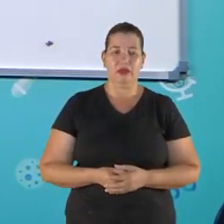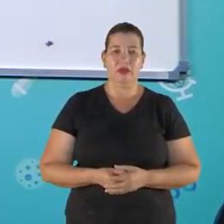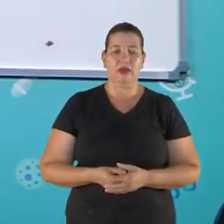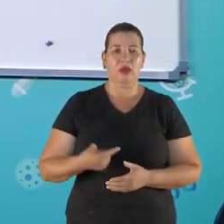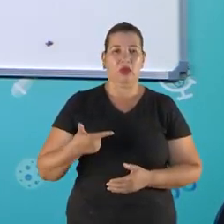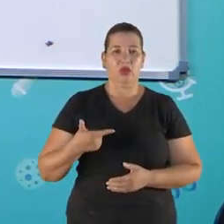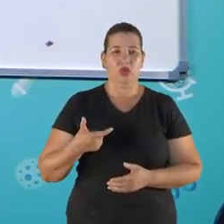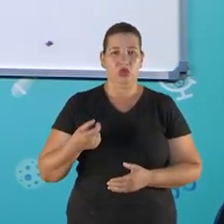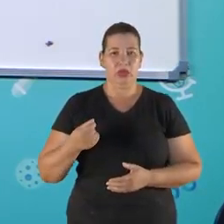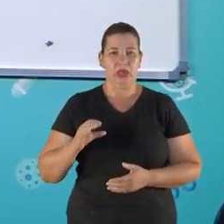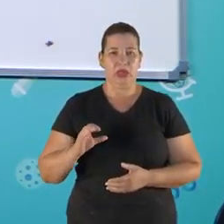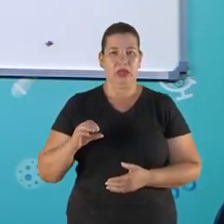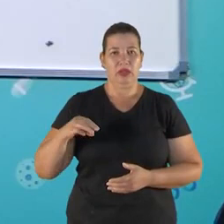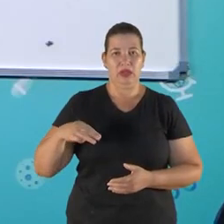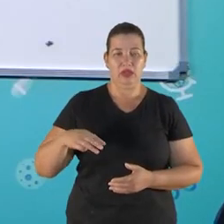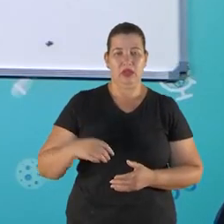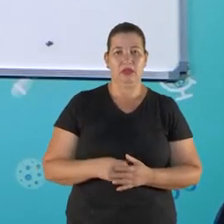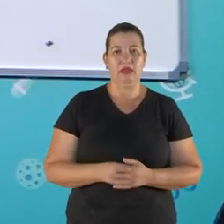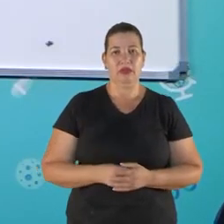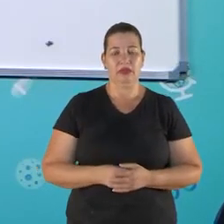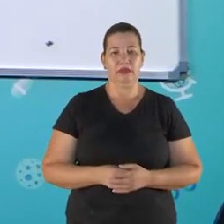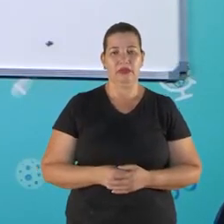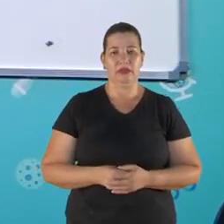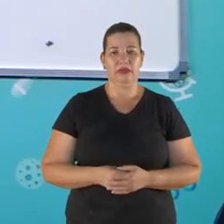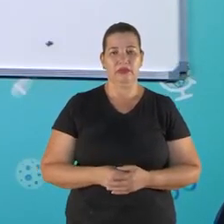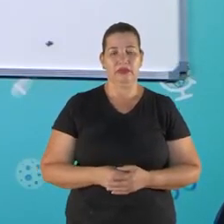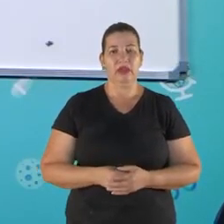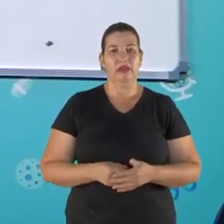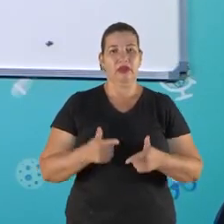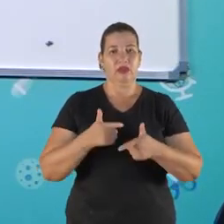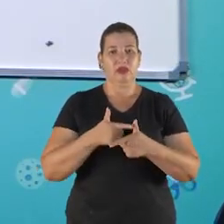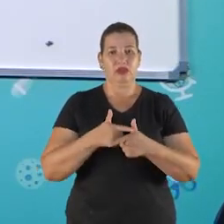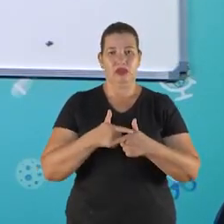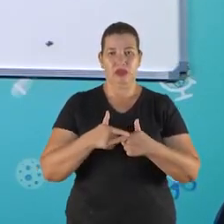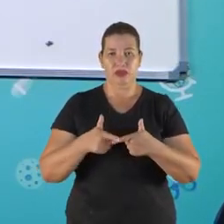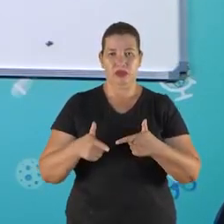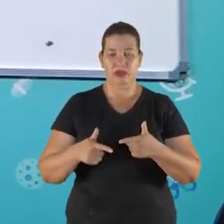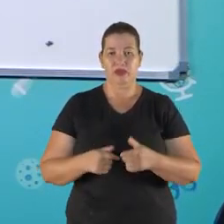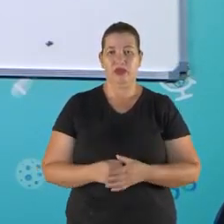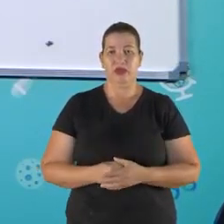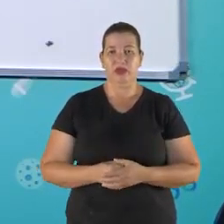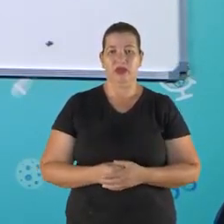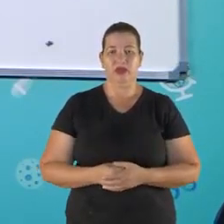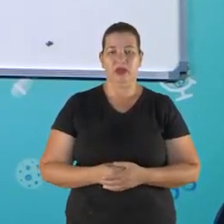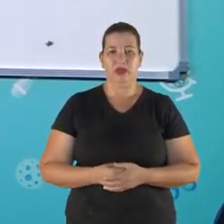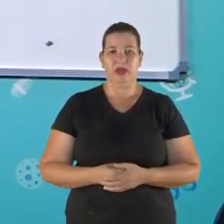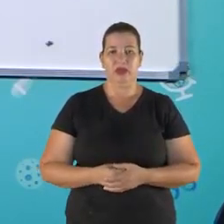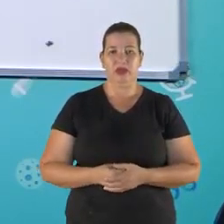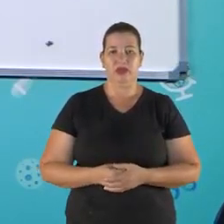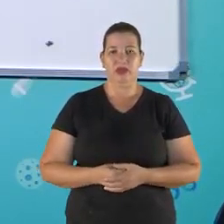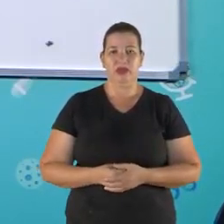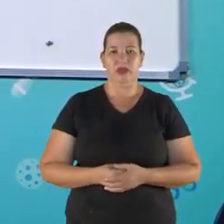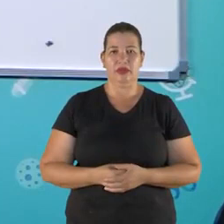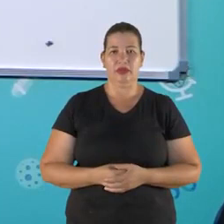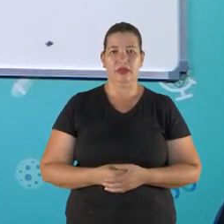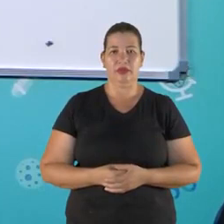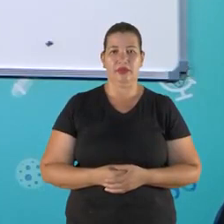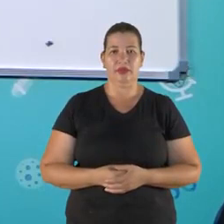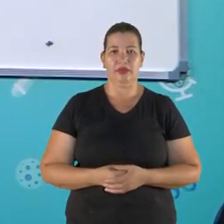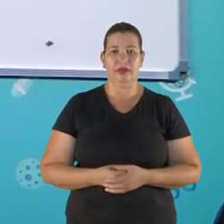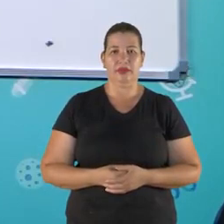pegar os 200 centímetros e vamos dividir